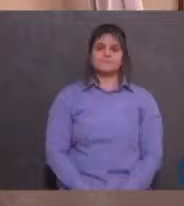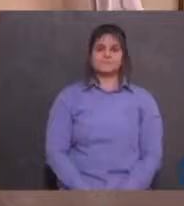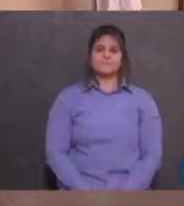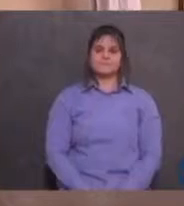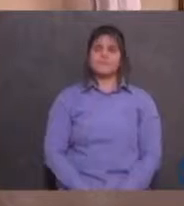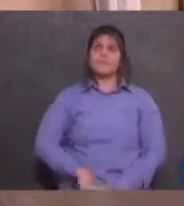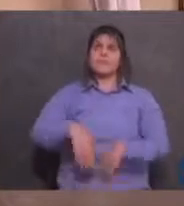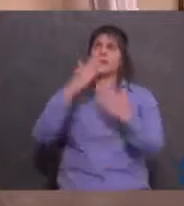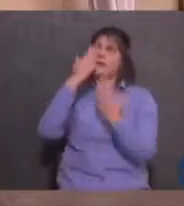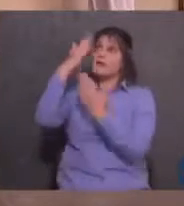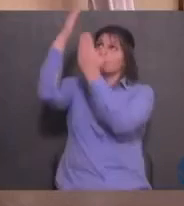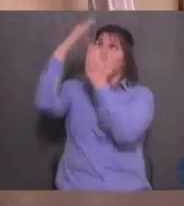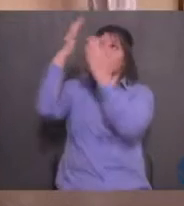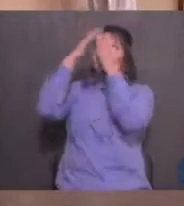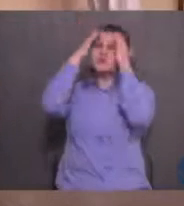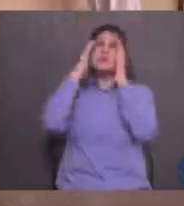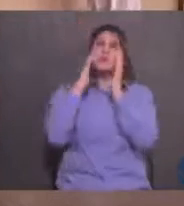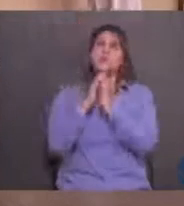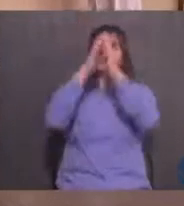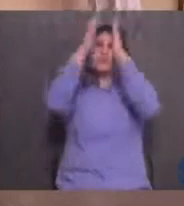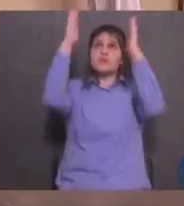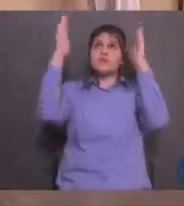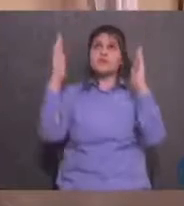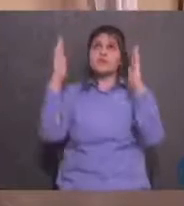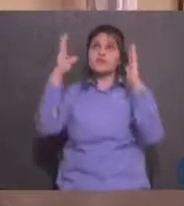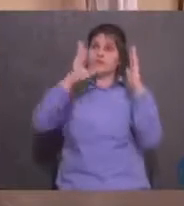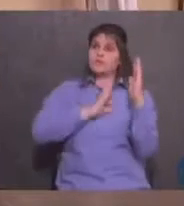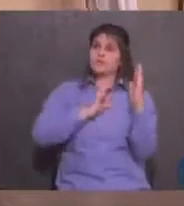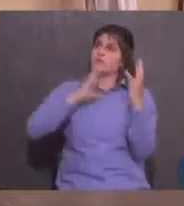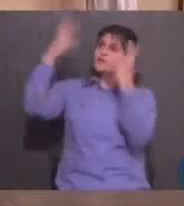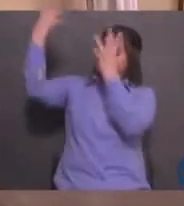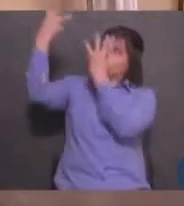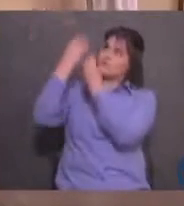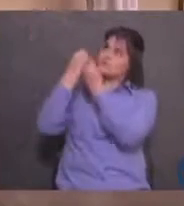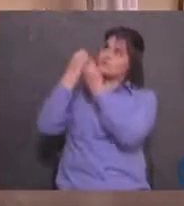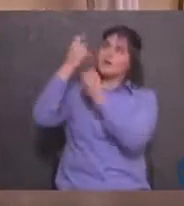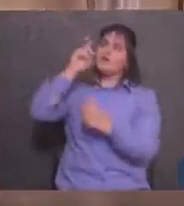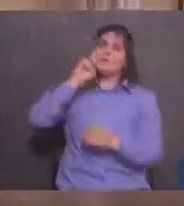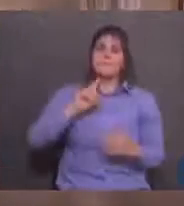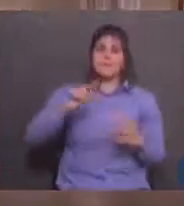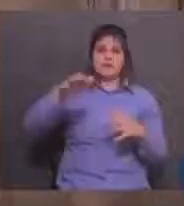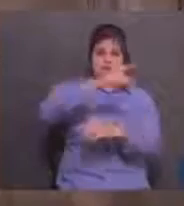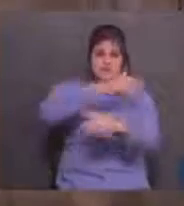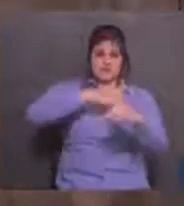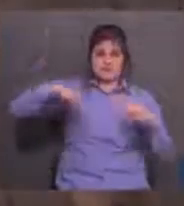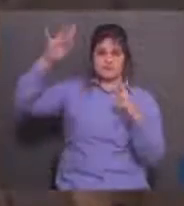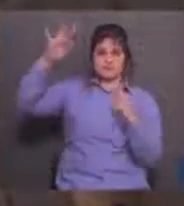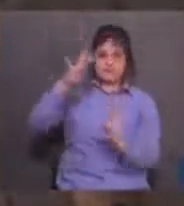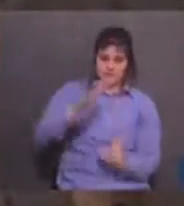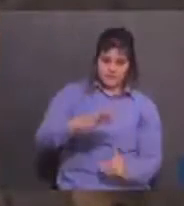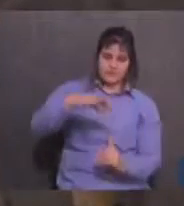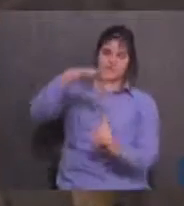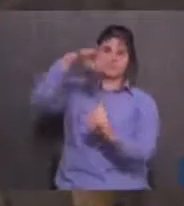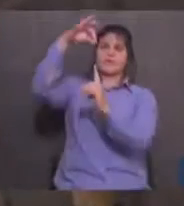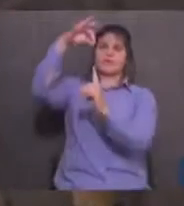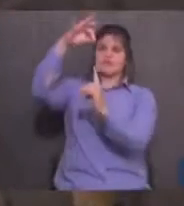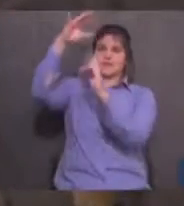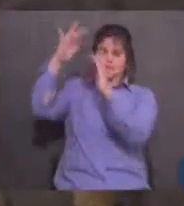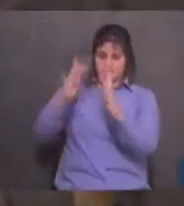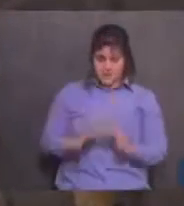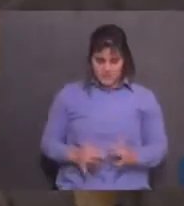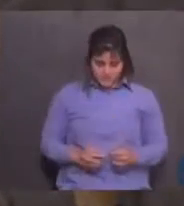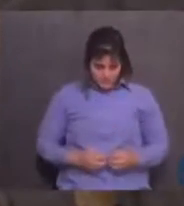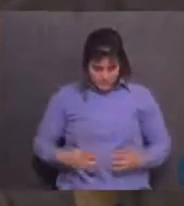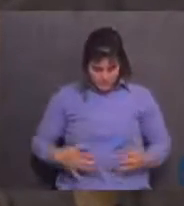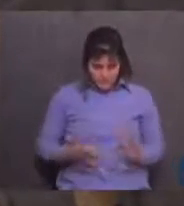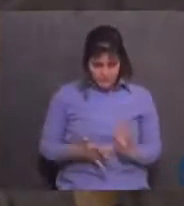Dios te salve María, llena eres de gracia, el Señor está contigo. Bendita tú eres entre todas las mujeres, y bendito